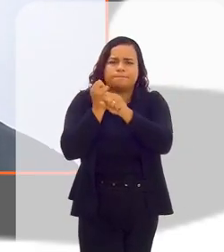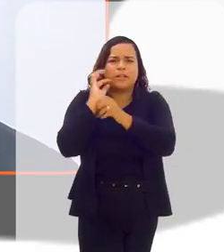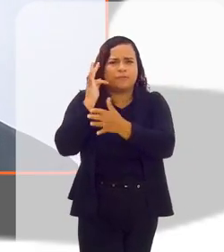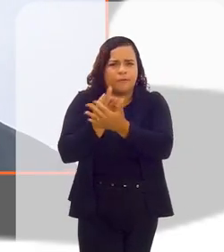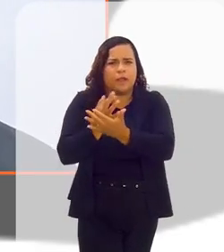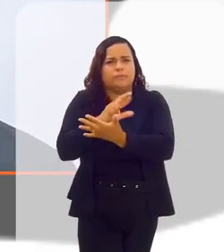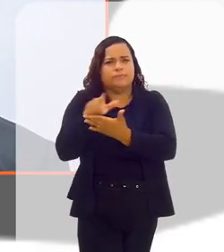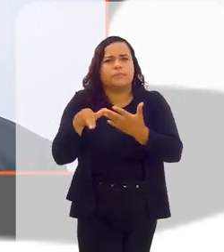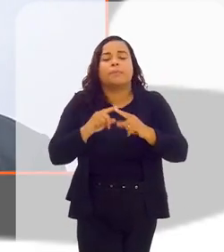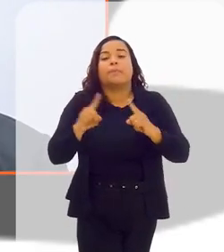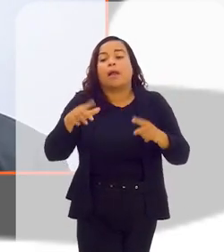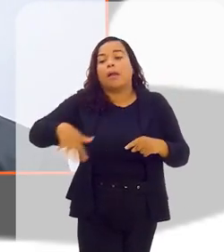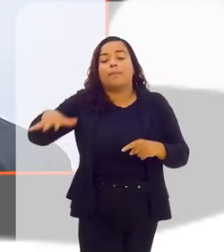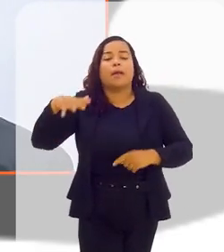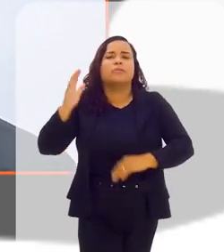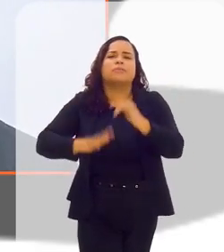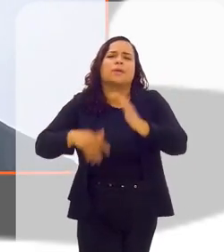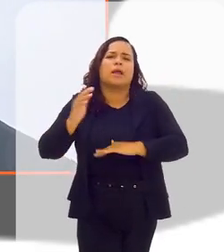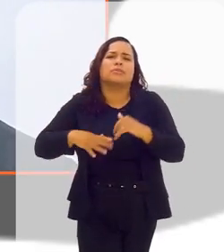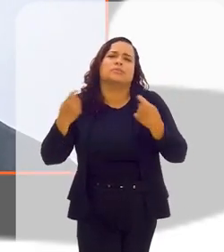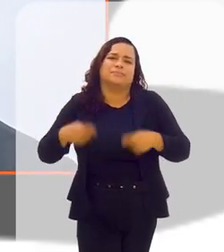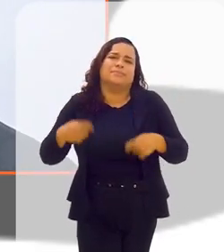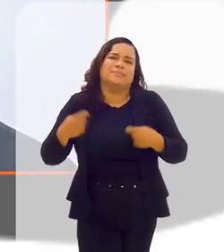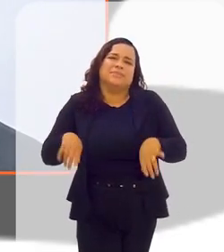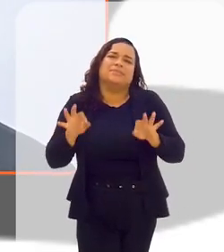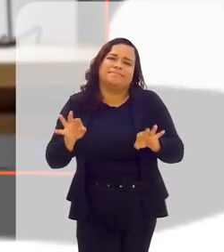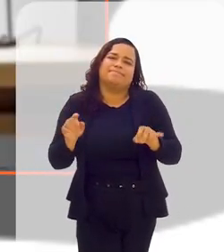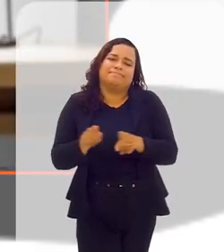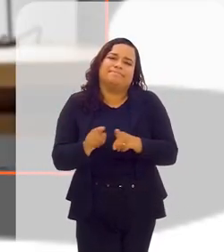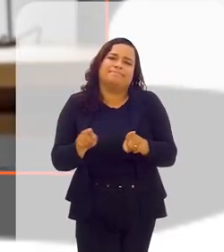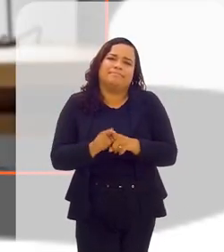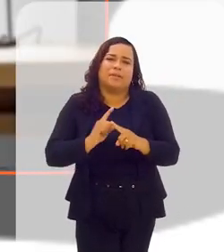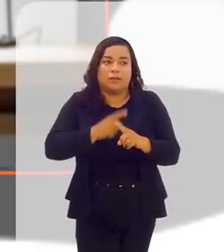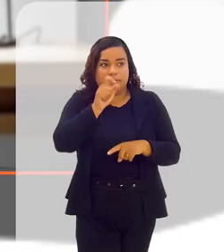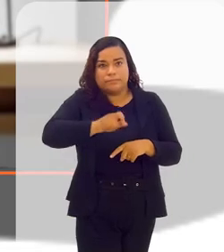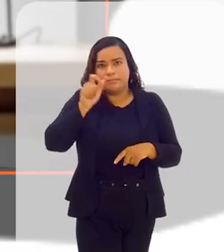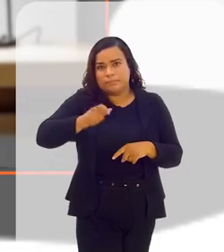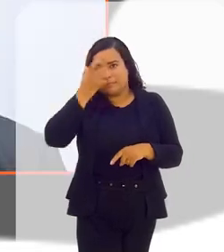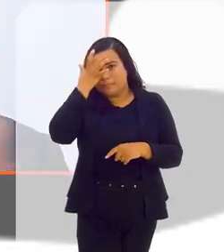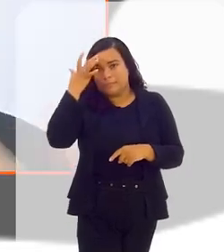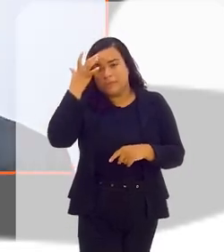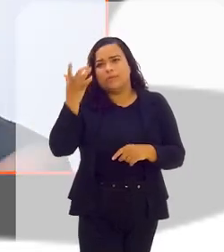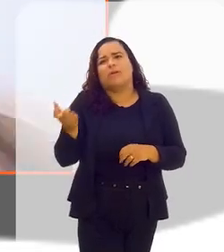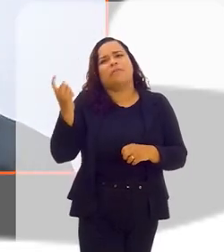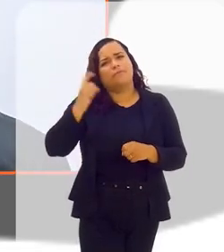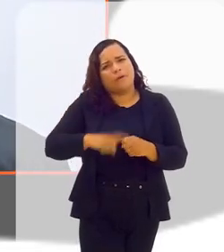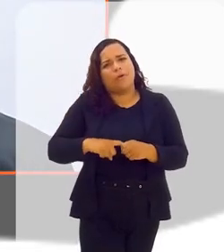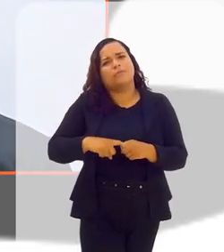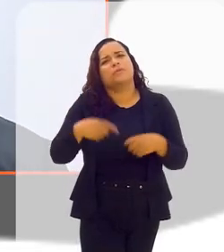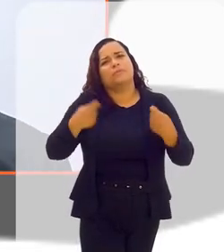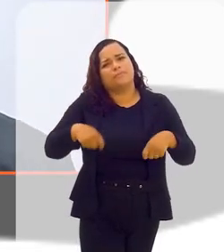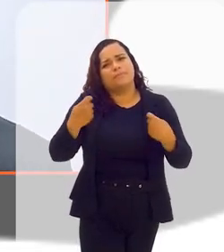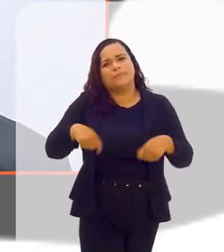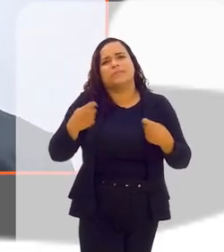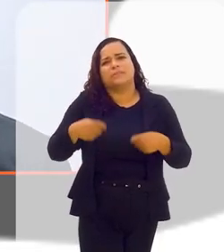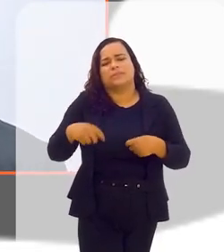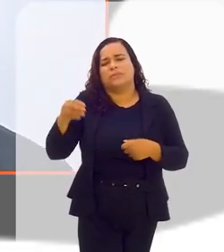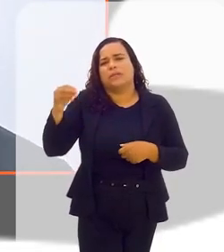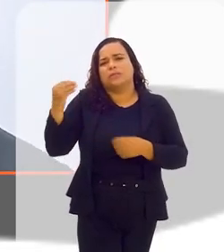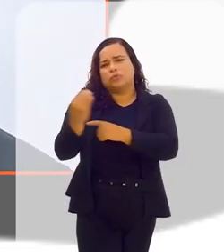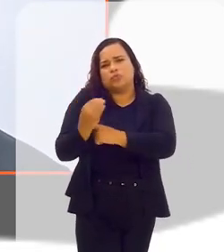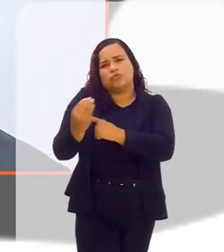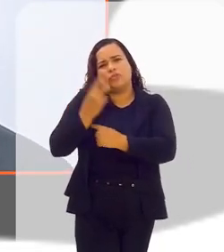fé, mas tinha que ter a parte prática também, né? Porque as pessoas tinham que voltar a agir, de alguma forma a